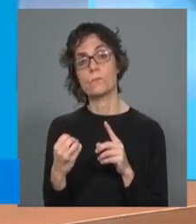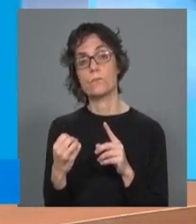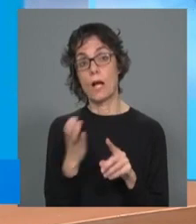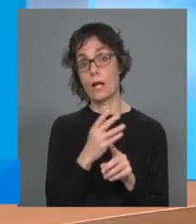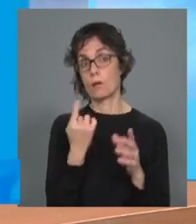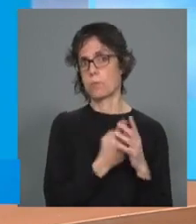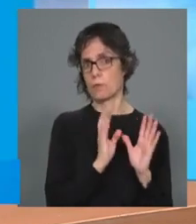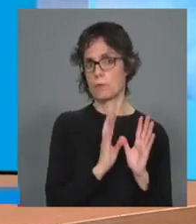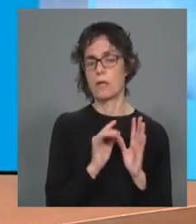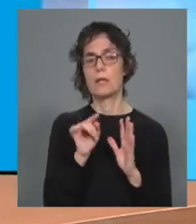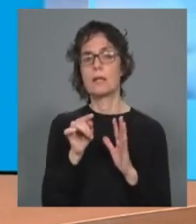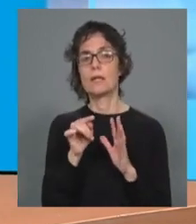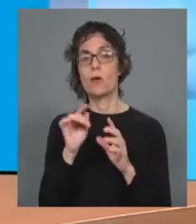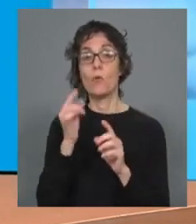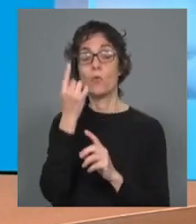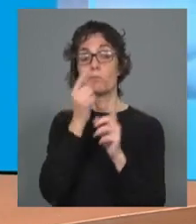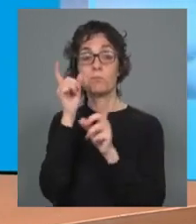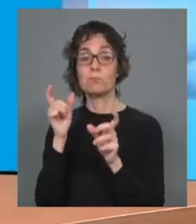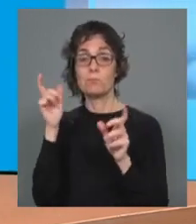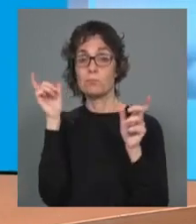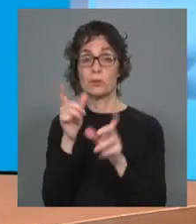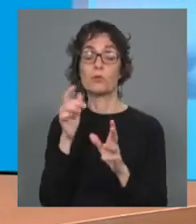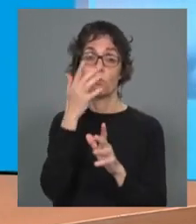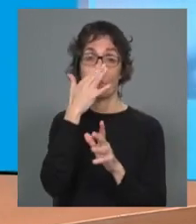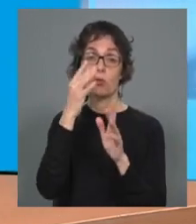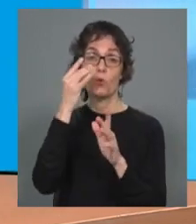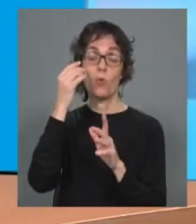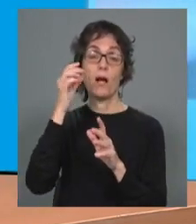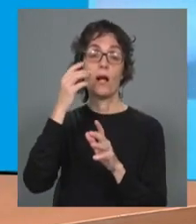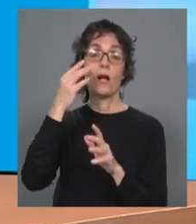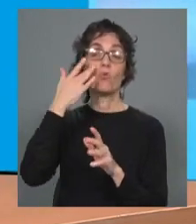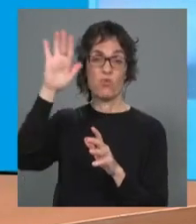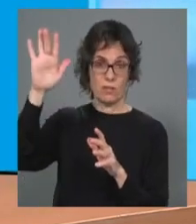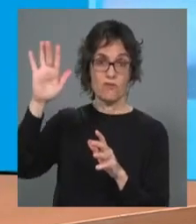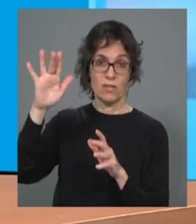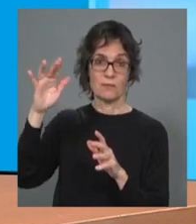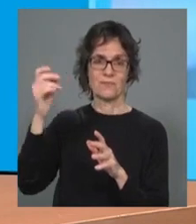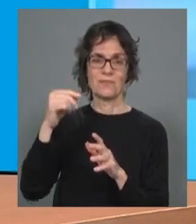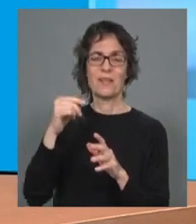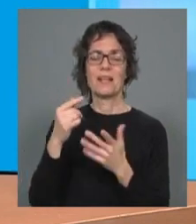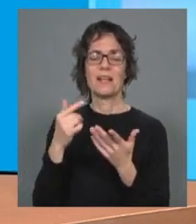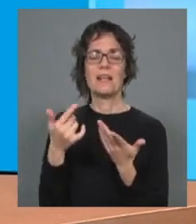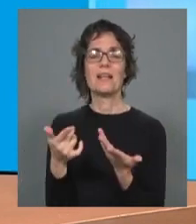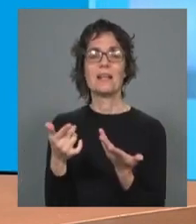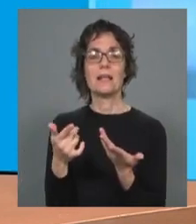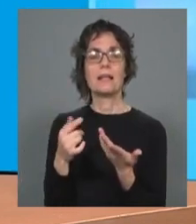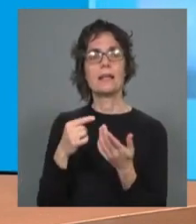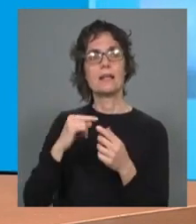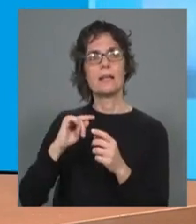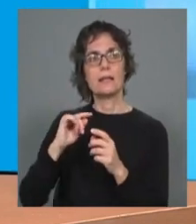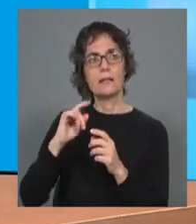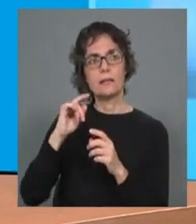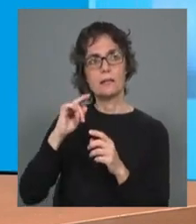confinamento, curiosamente foram estrangeiros, que era o que não estávamos à espera. E com o passar dos